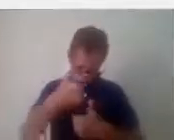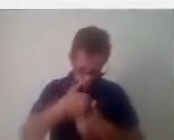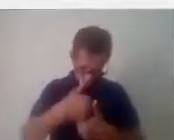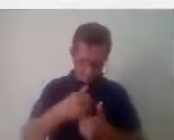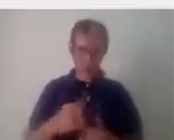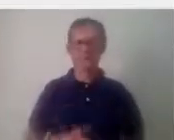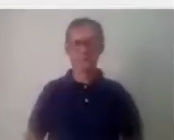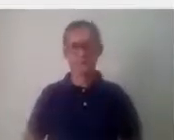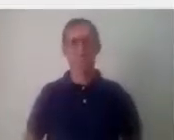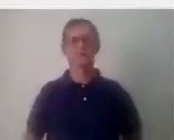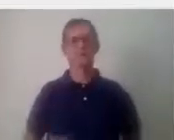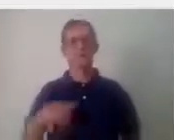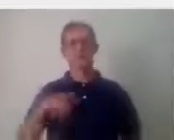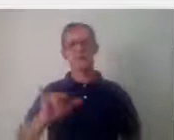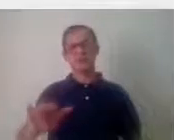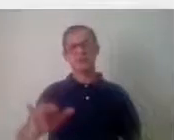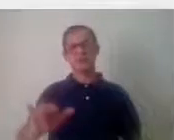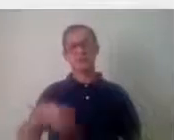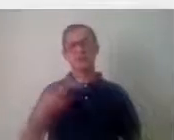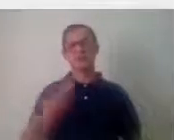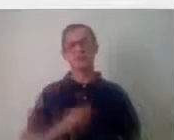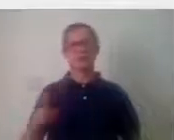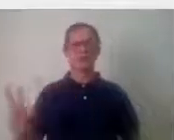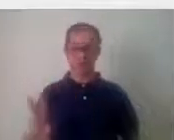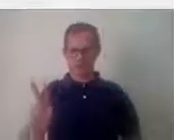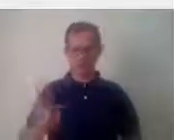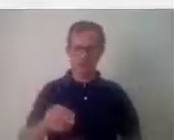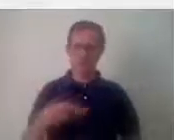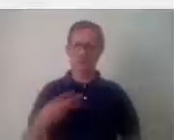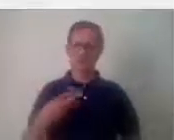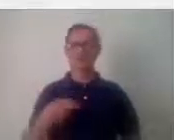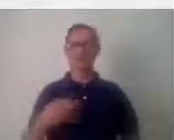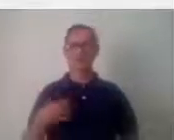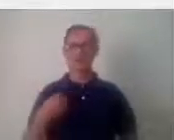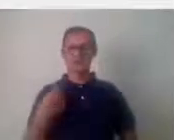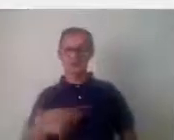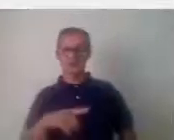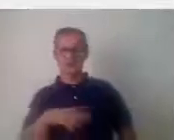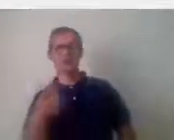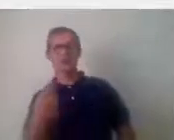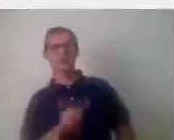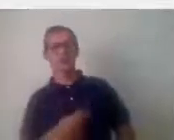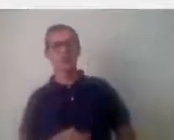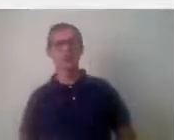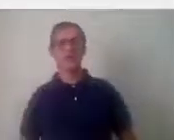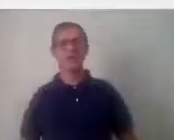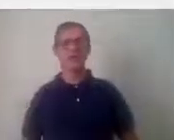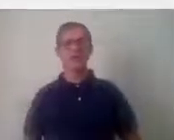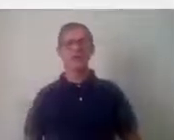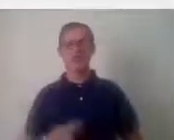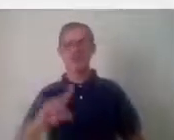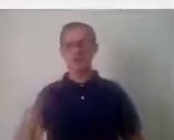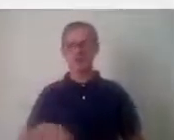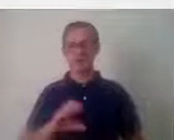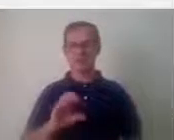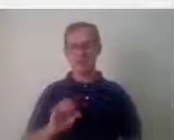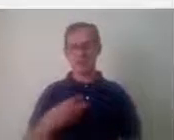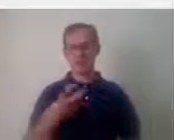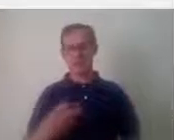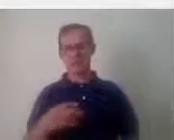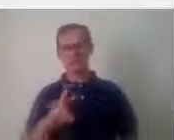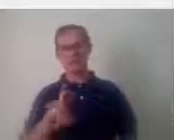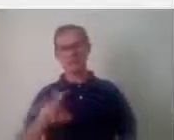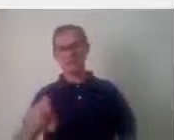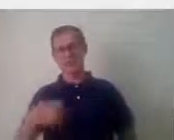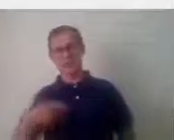Substituindo no lugar do y os nossos valores, ó, 3 e 1, nós vamos obter a integral de 0 a 2 de